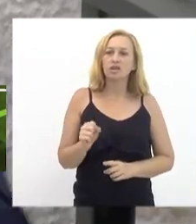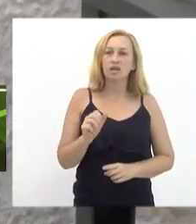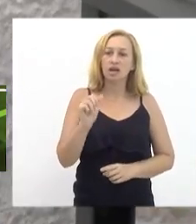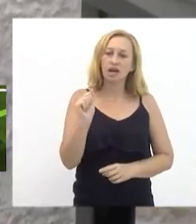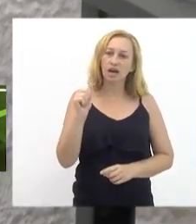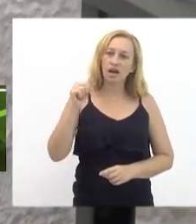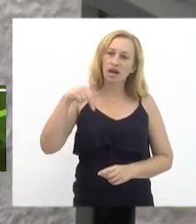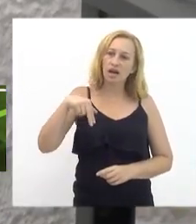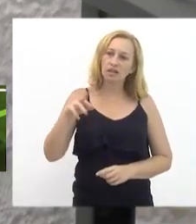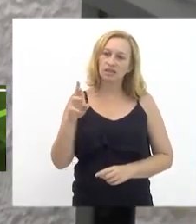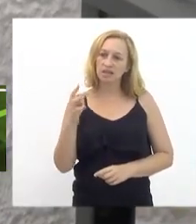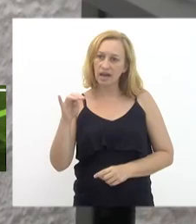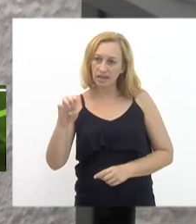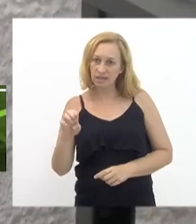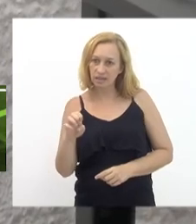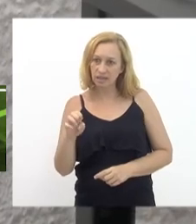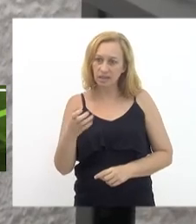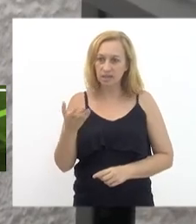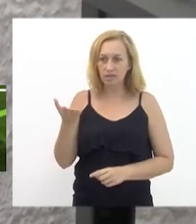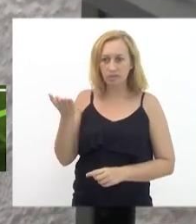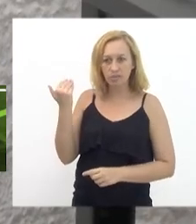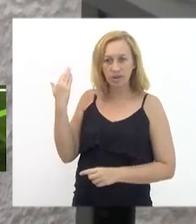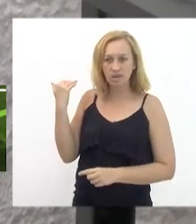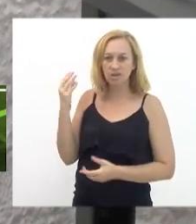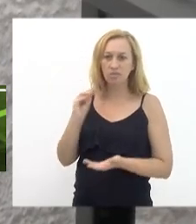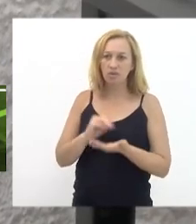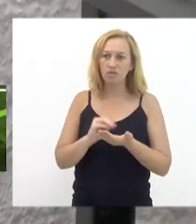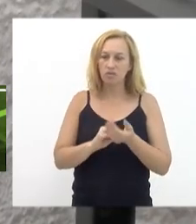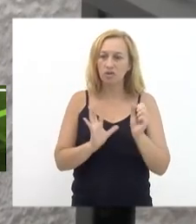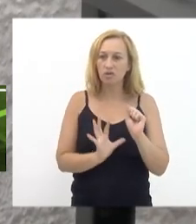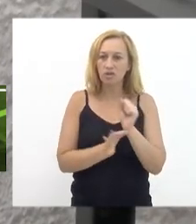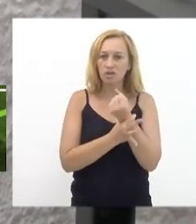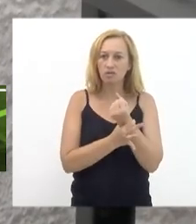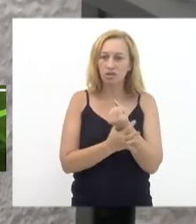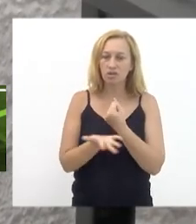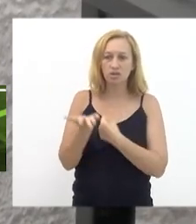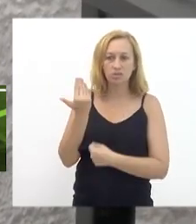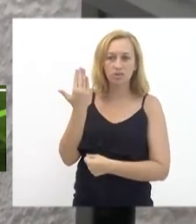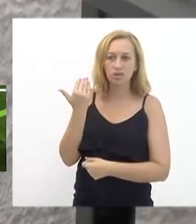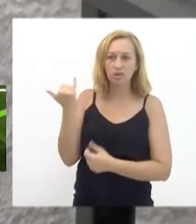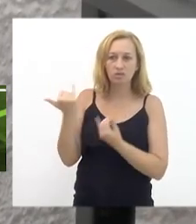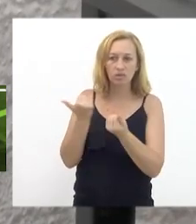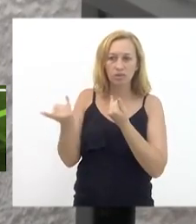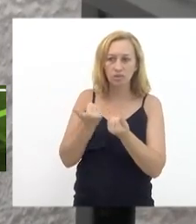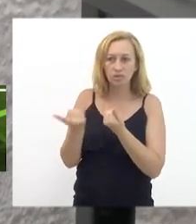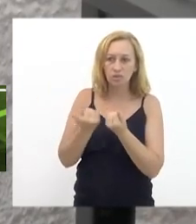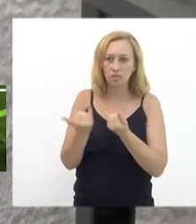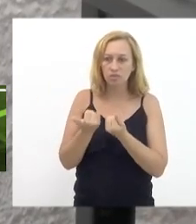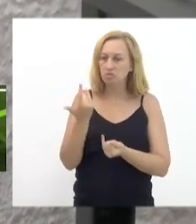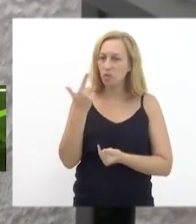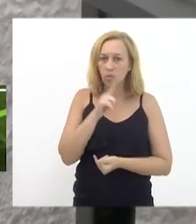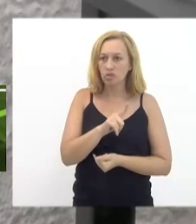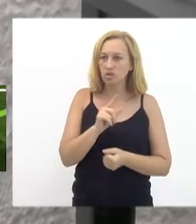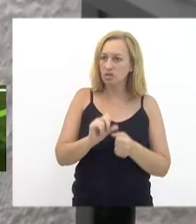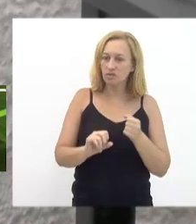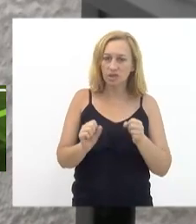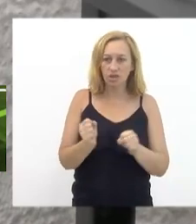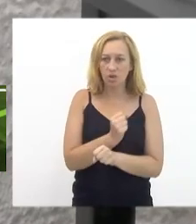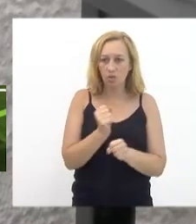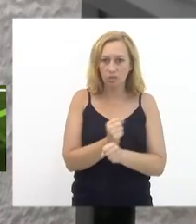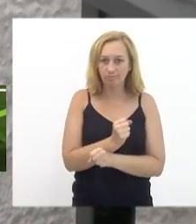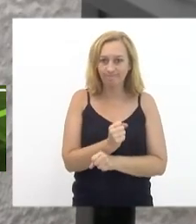Andrade Gutierrez e infelizmente por problemas de falta de segurança naquela época de informações que a gente tem não conseguiu fazer a